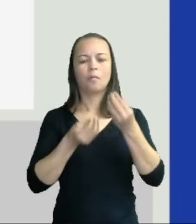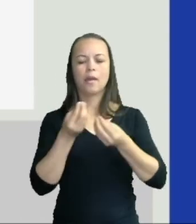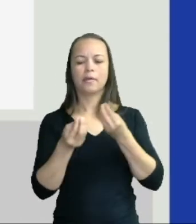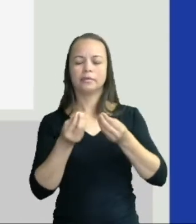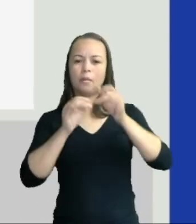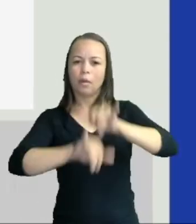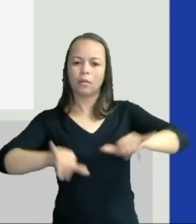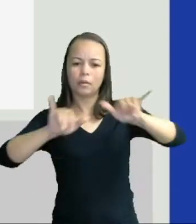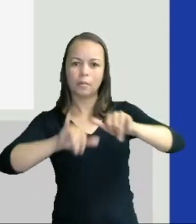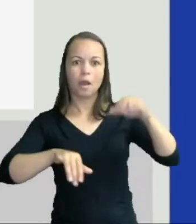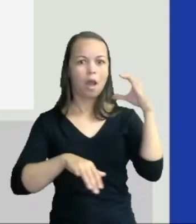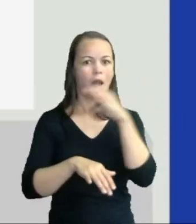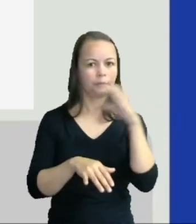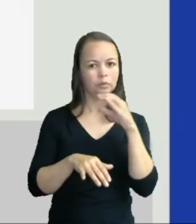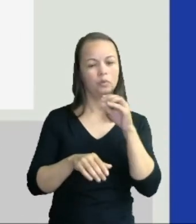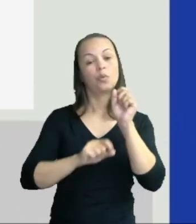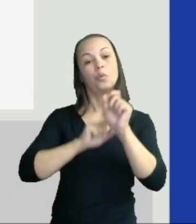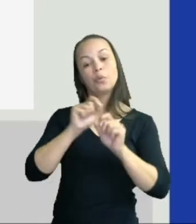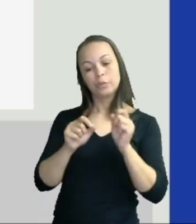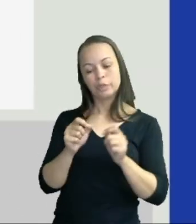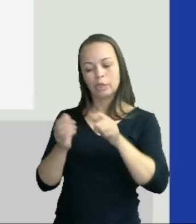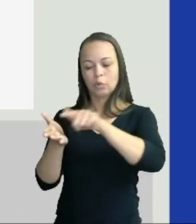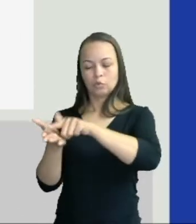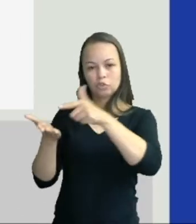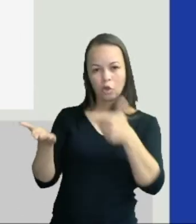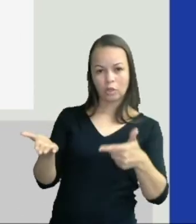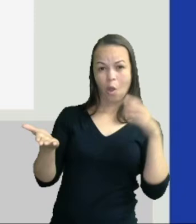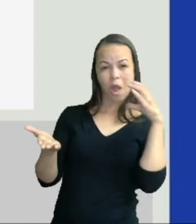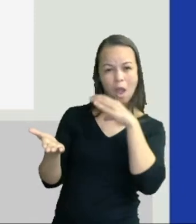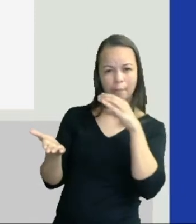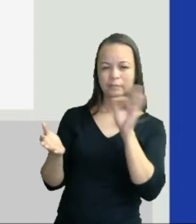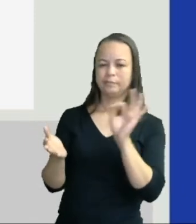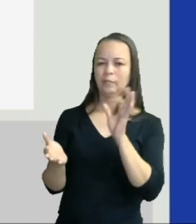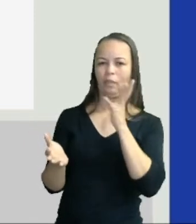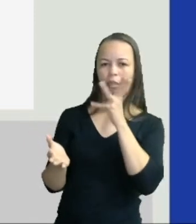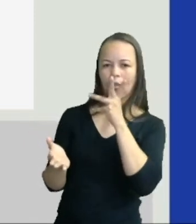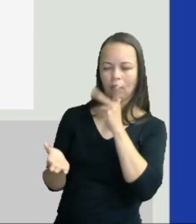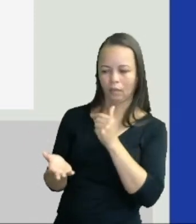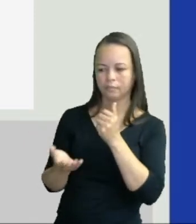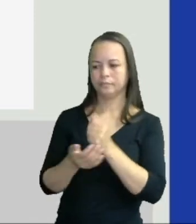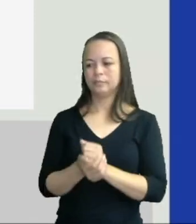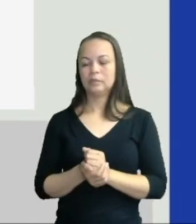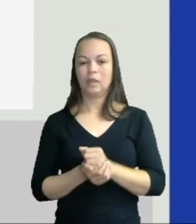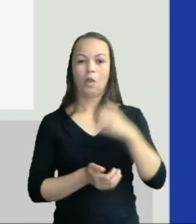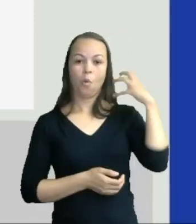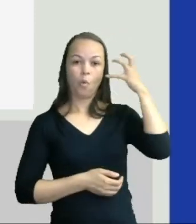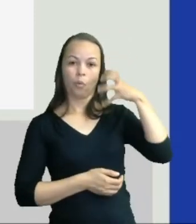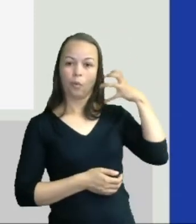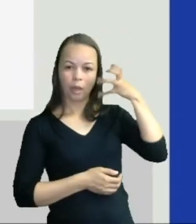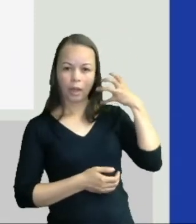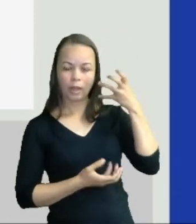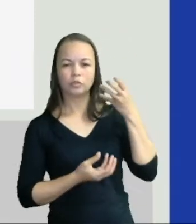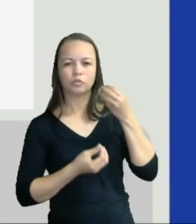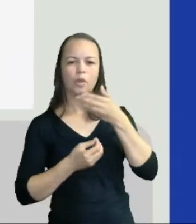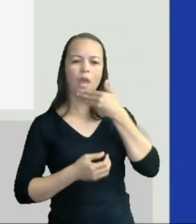de comunicação de massa do Brasil. Devido ao desenvolvimento de outros meios de comunicação, discute-se hoje se o jornal